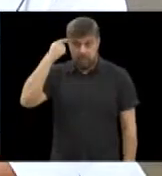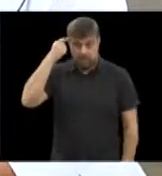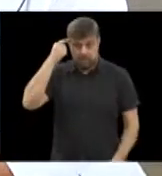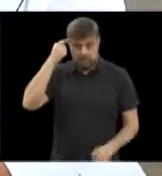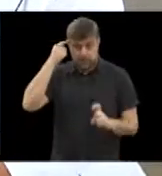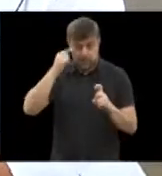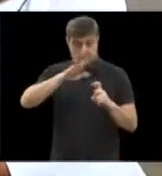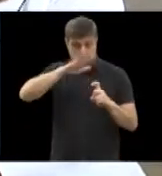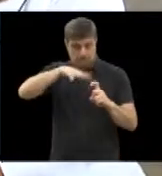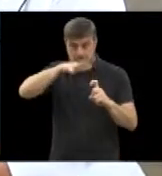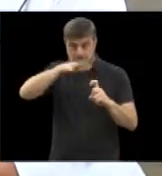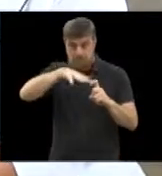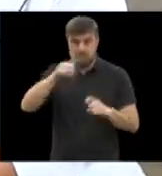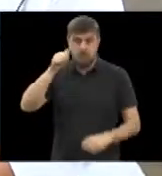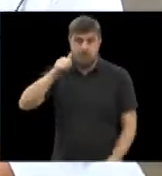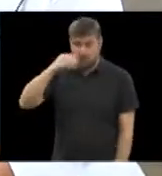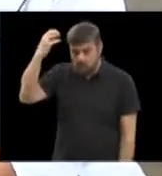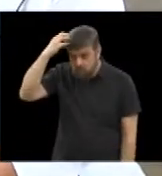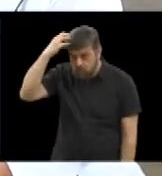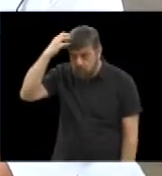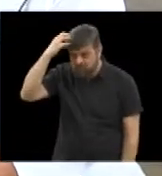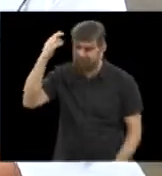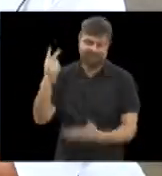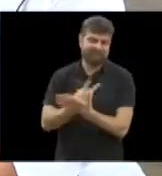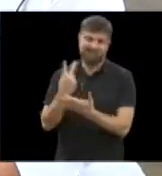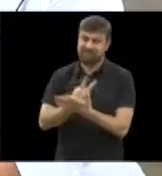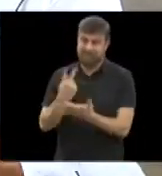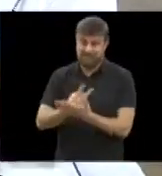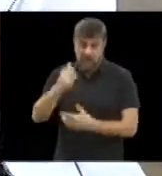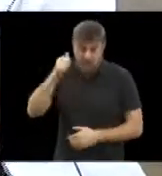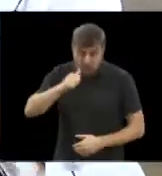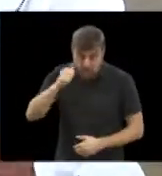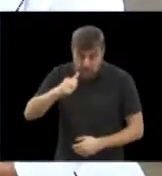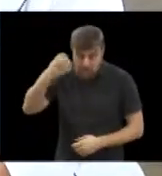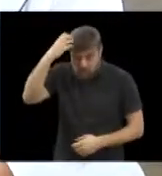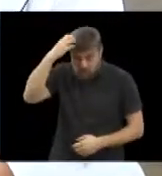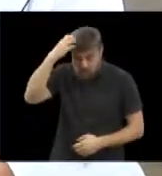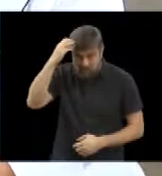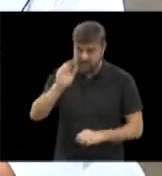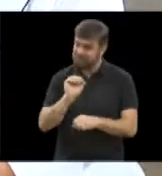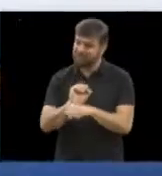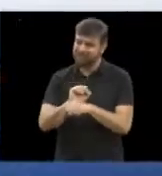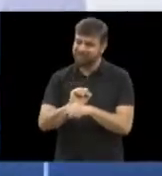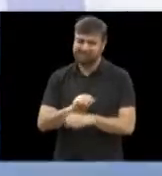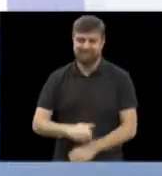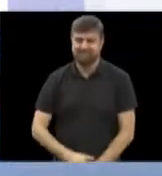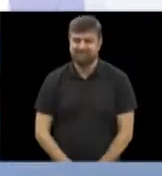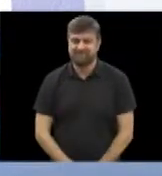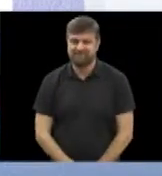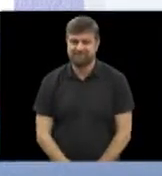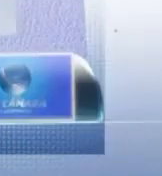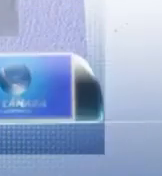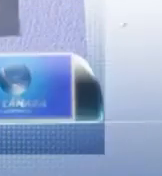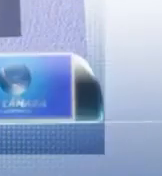é sempre a culpada cai por terra, né? Nem sempre é culpa da mulher. A gente volta já já.